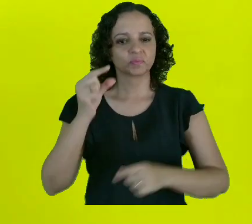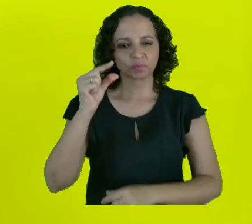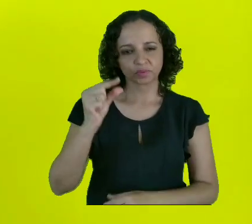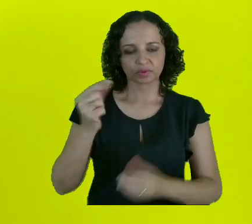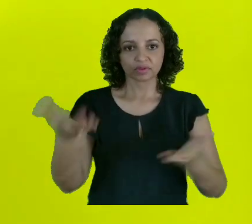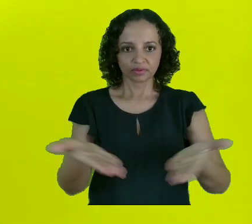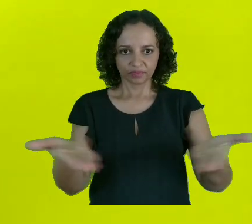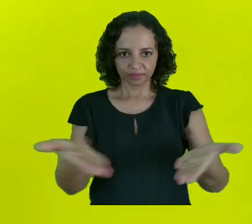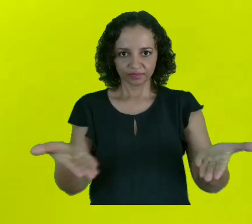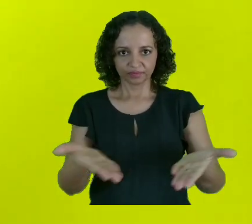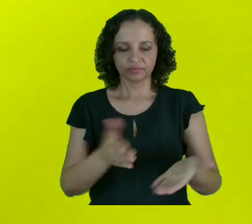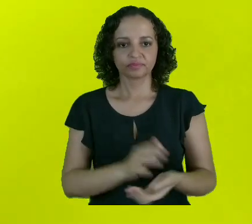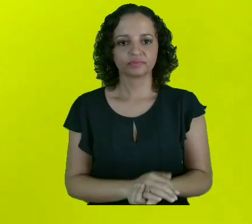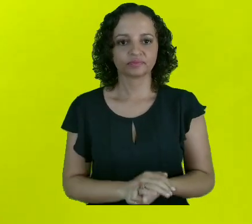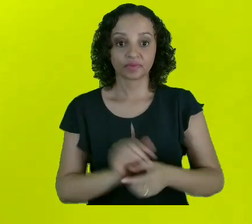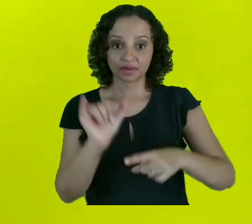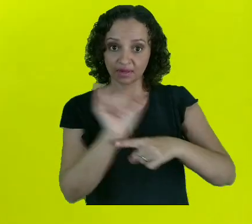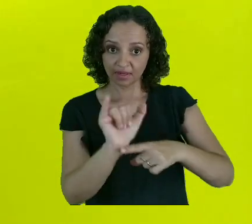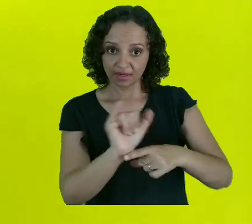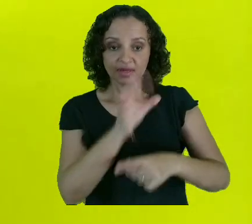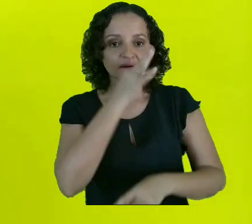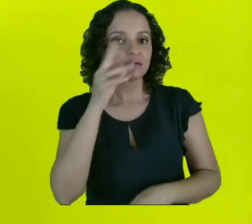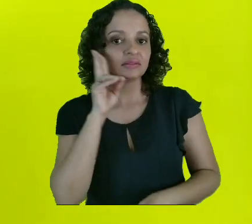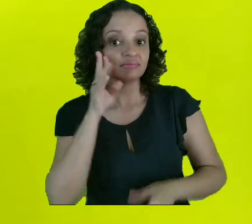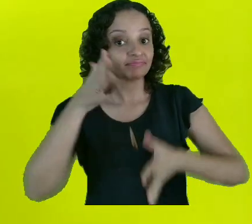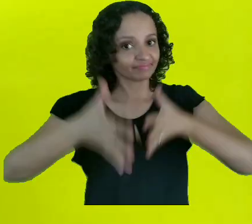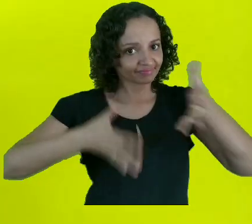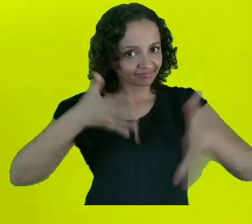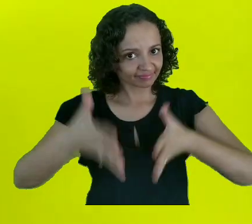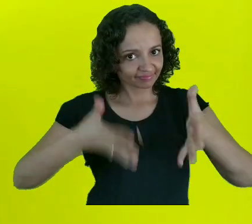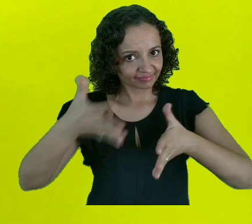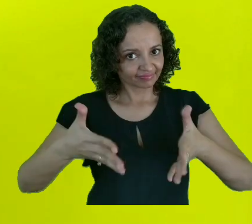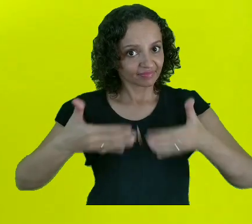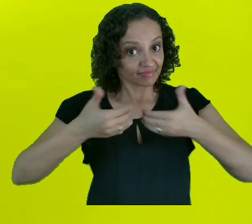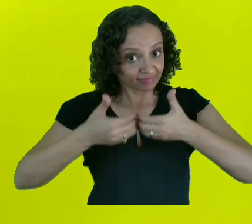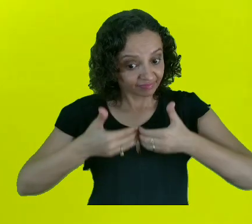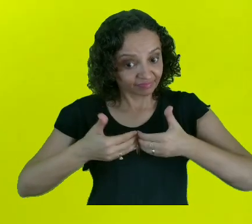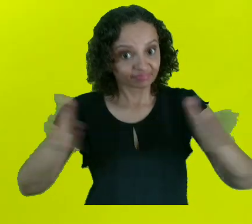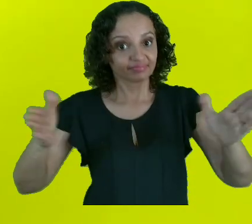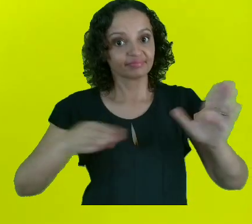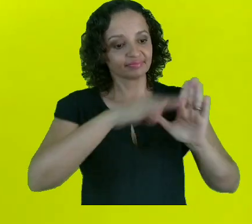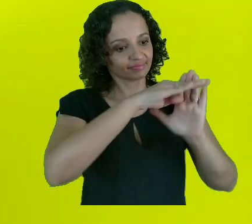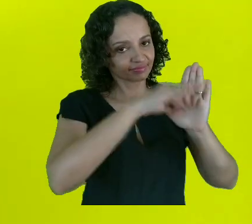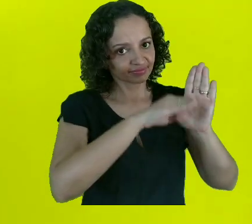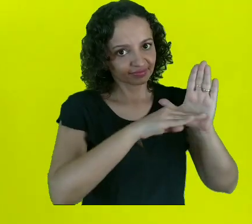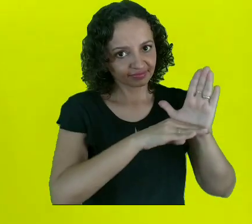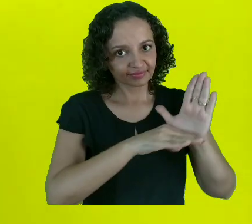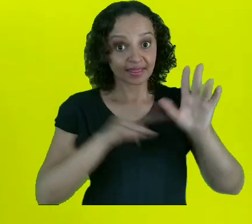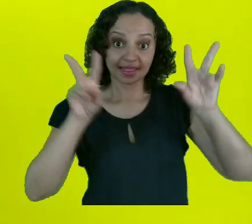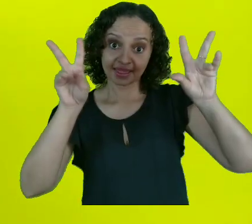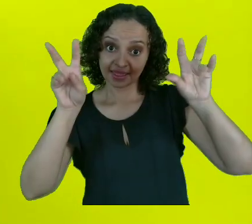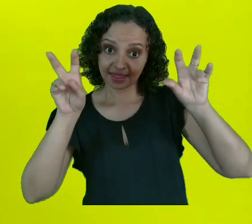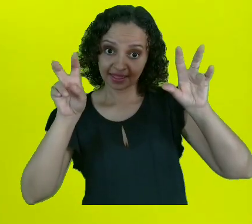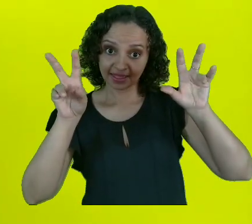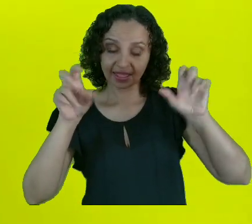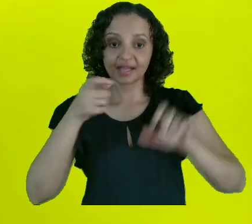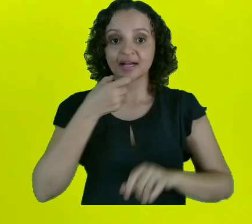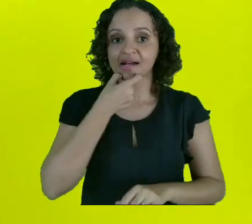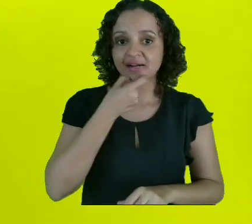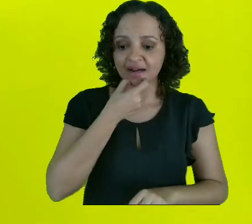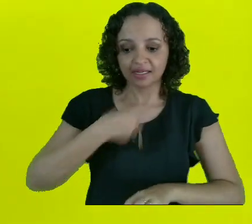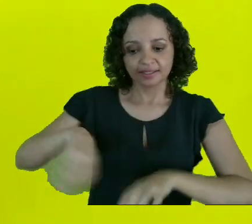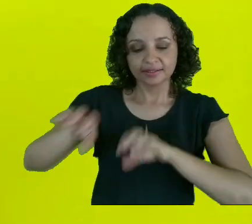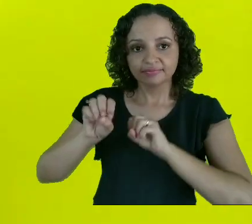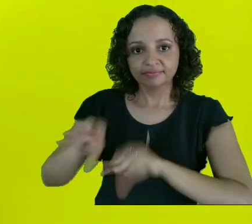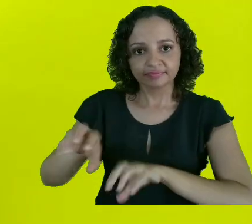esse assunto. O canal Rosane Libras acaba de abrir um playlist com este tema, o ensino da língua